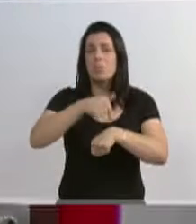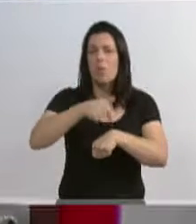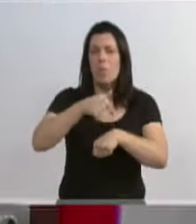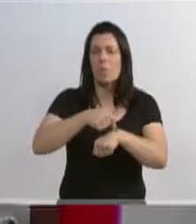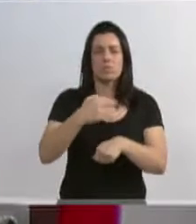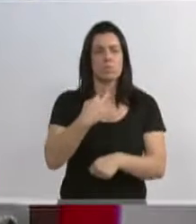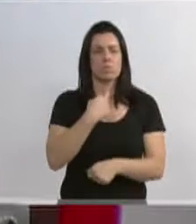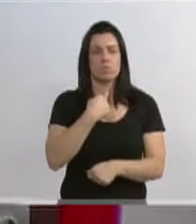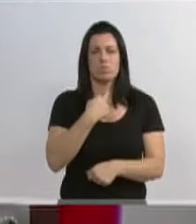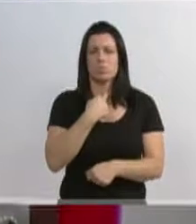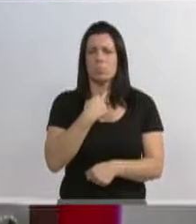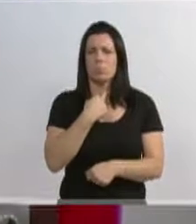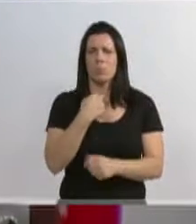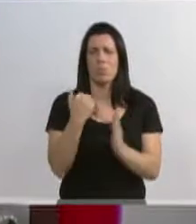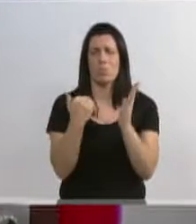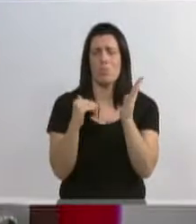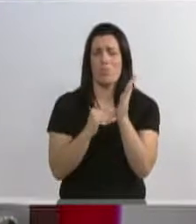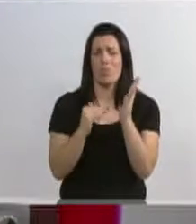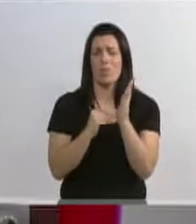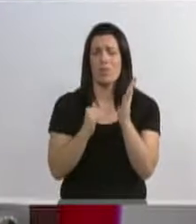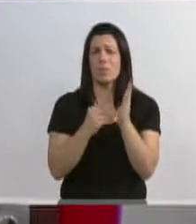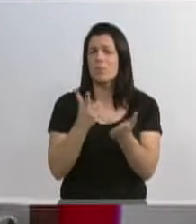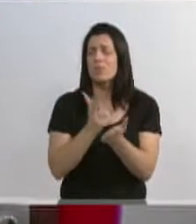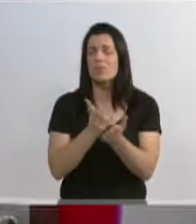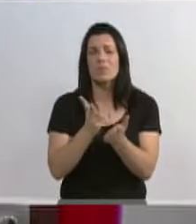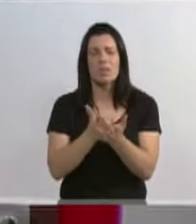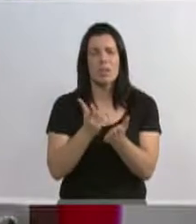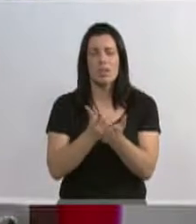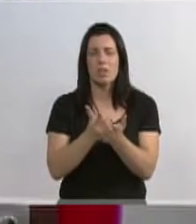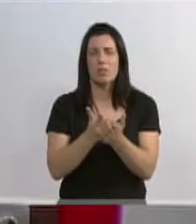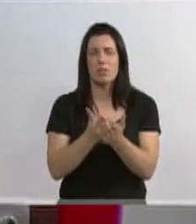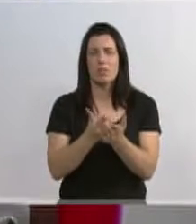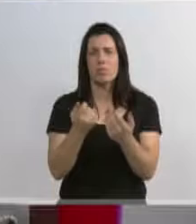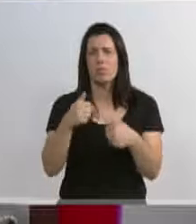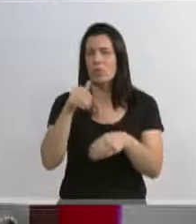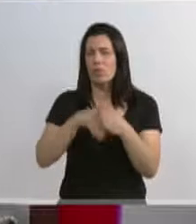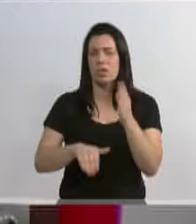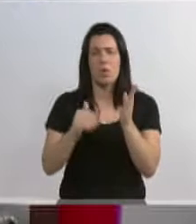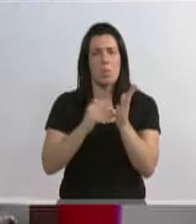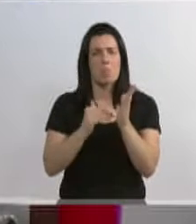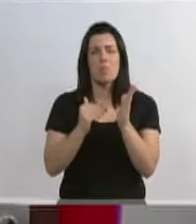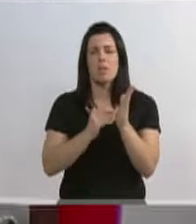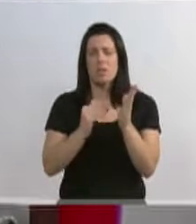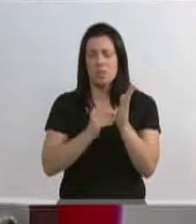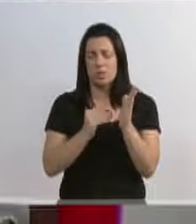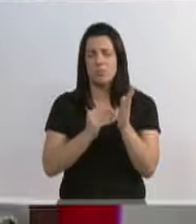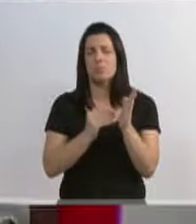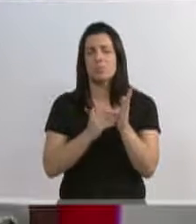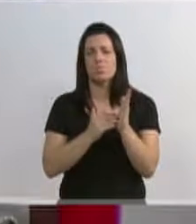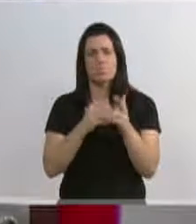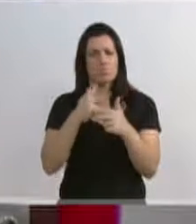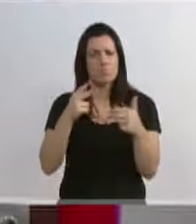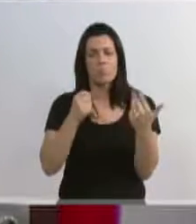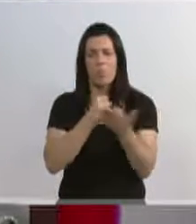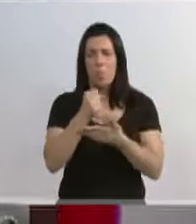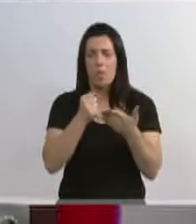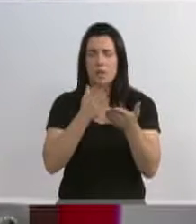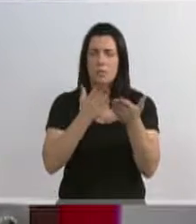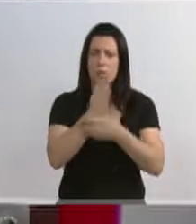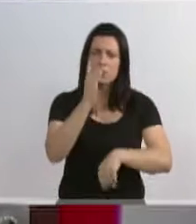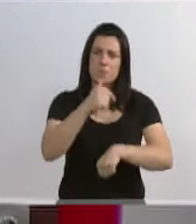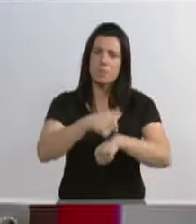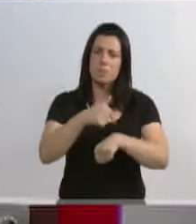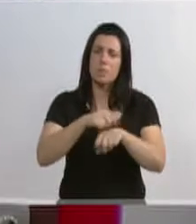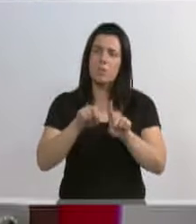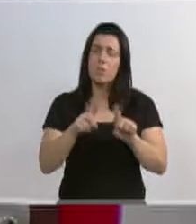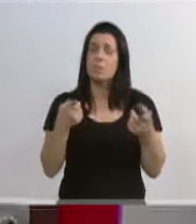podemos manter o mínimo aqui, deixar de votar o mínimo, que é a questão básica que estamos aprovando neste momento.